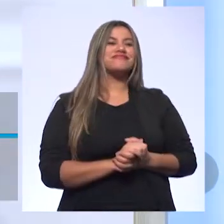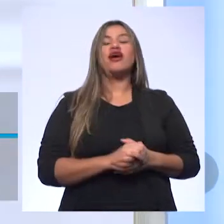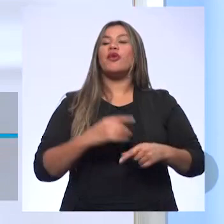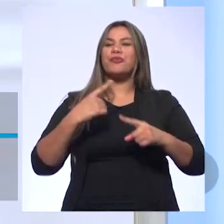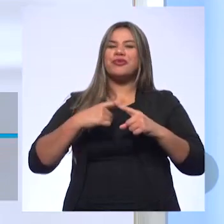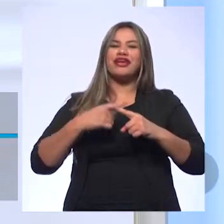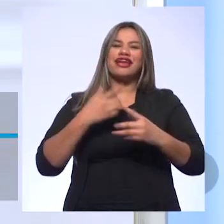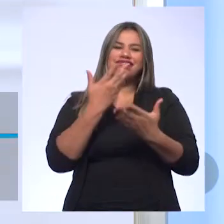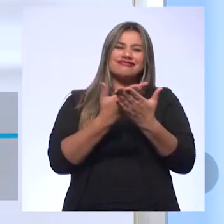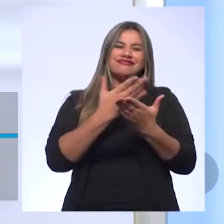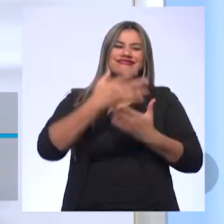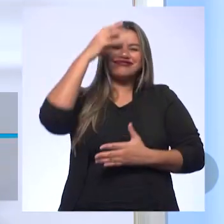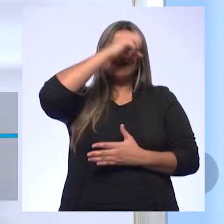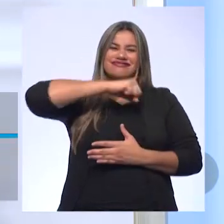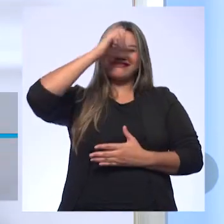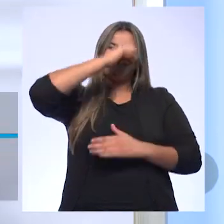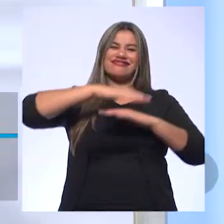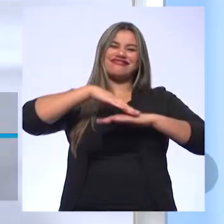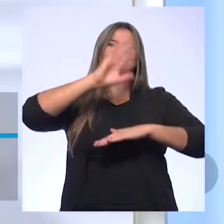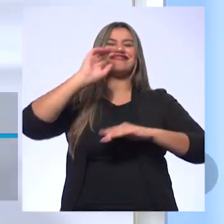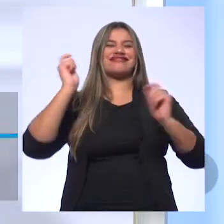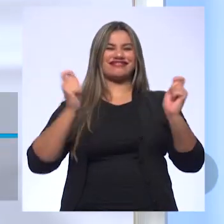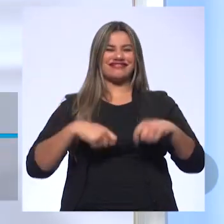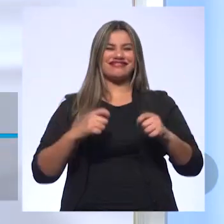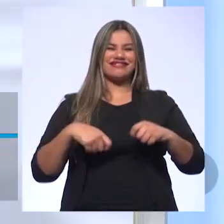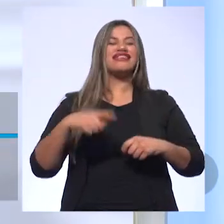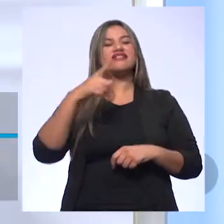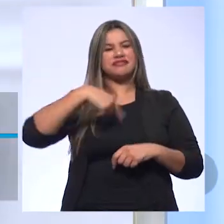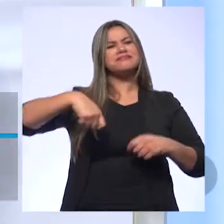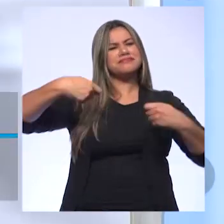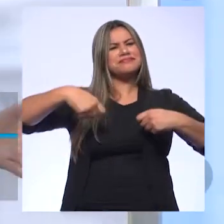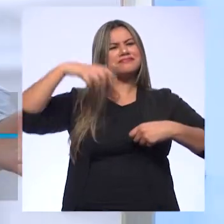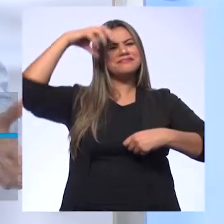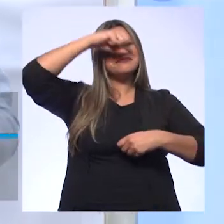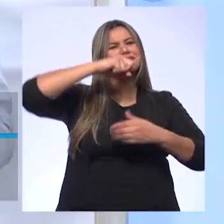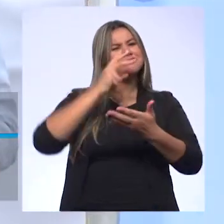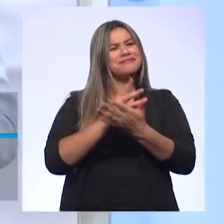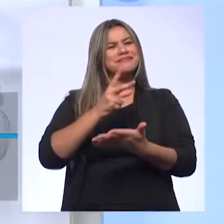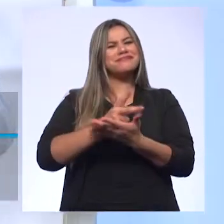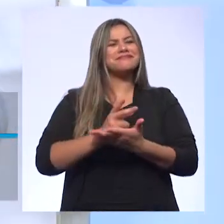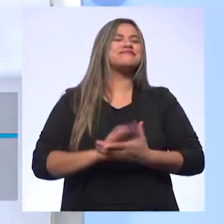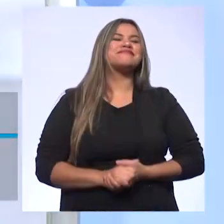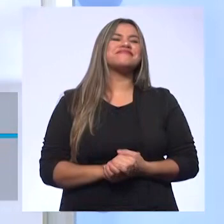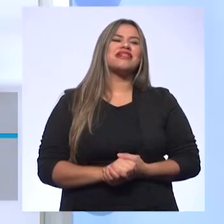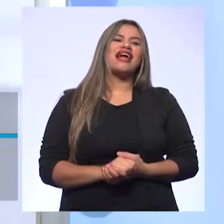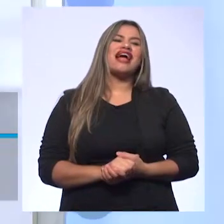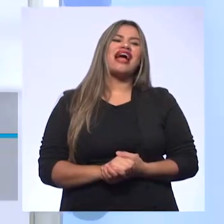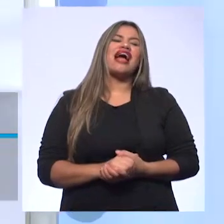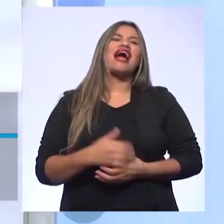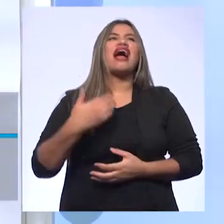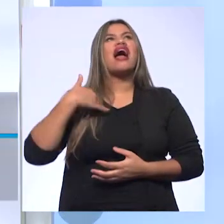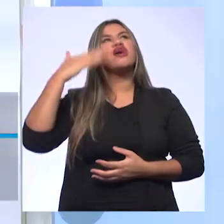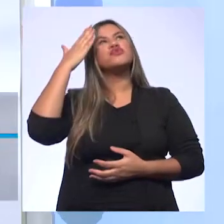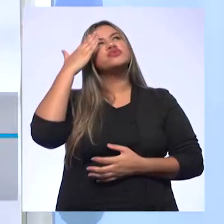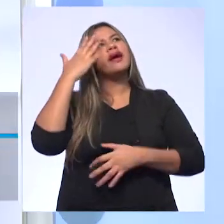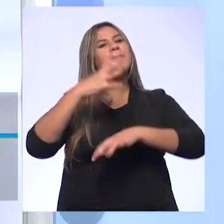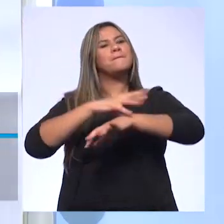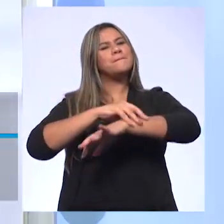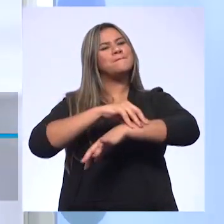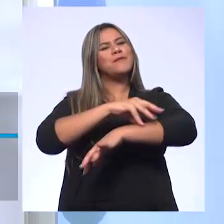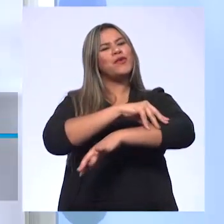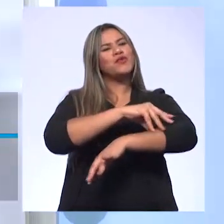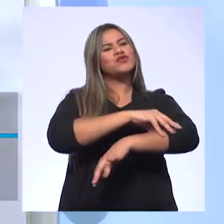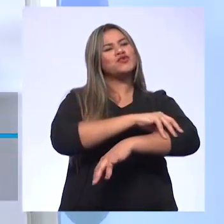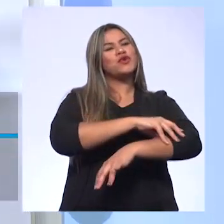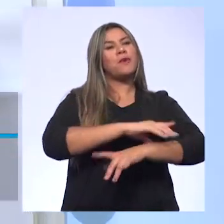e aprender um pouco mais. A gente sempre tem que aprender alguma coisa, né, professor? Aí não vale a pena a gente... Poxa, eu sei o que é músculo, é aquela coisinha,